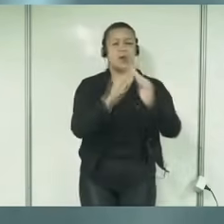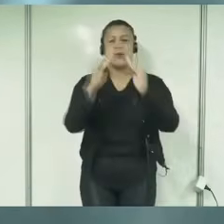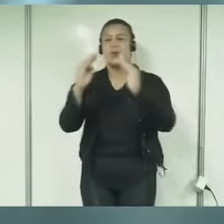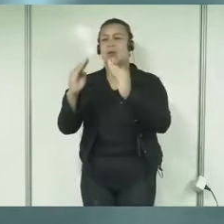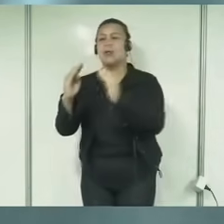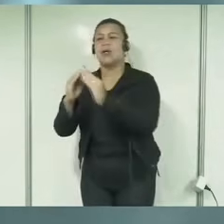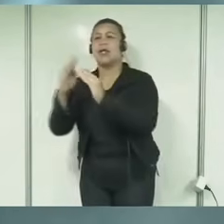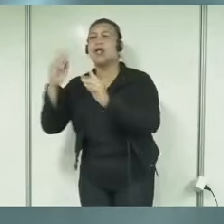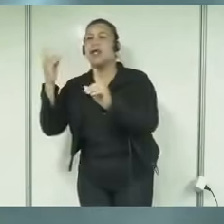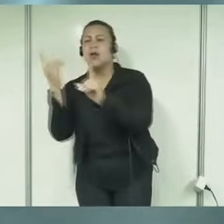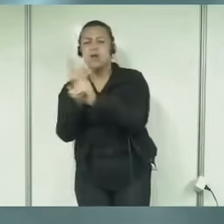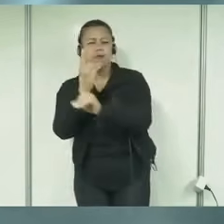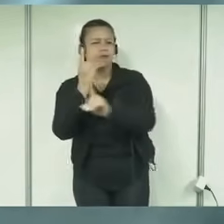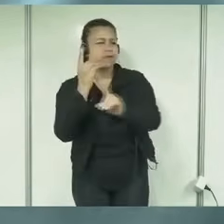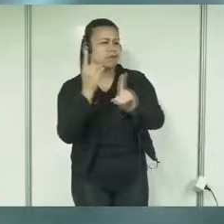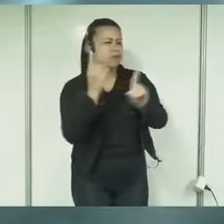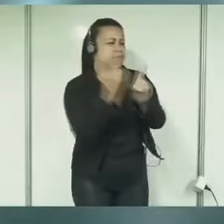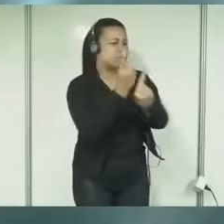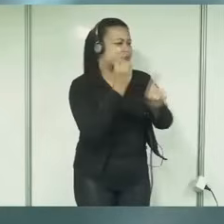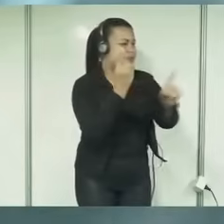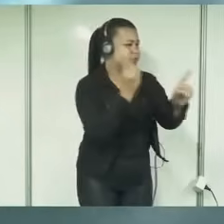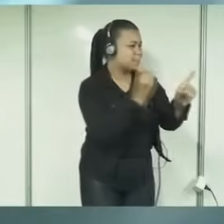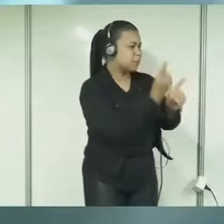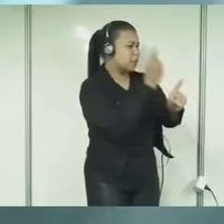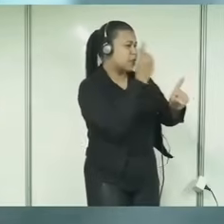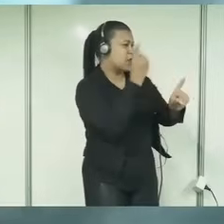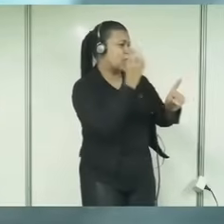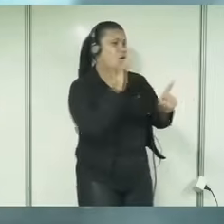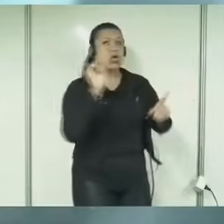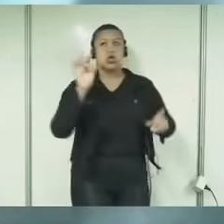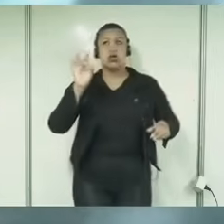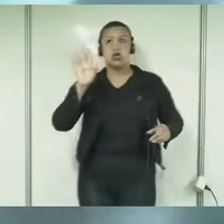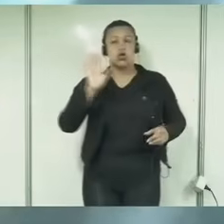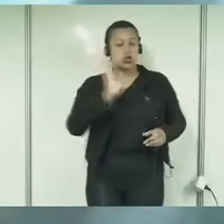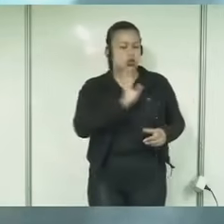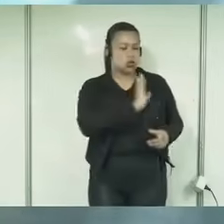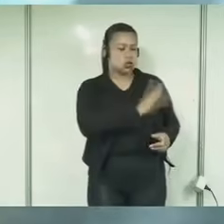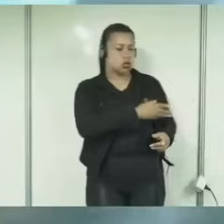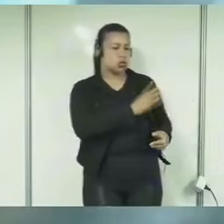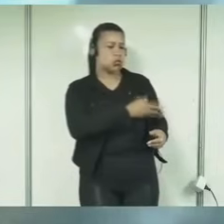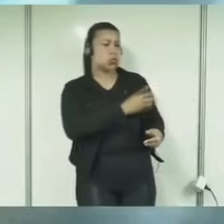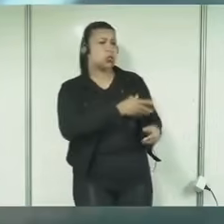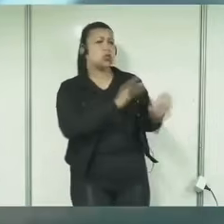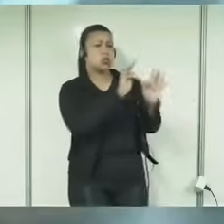se encontrar um coração fraterno,